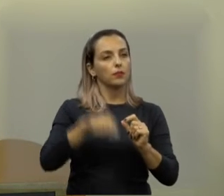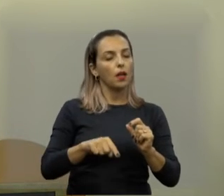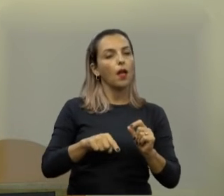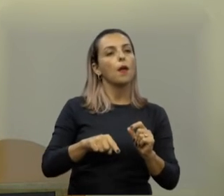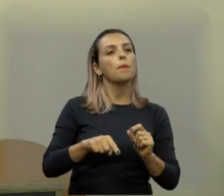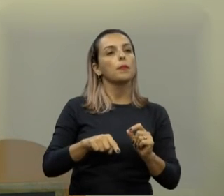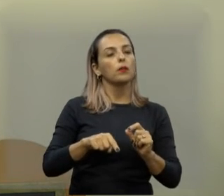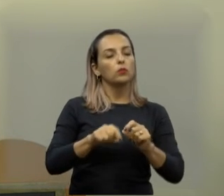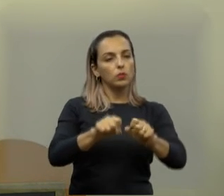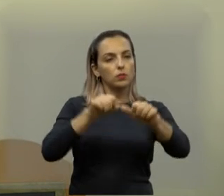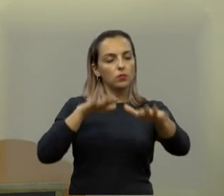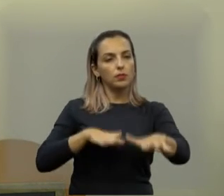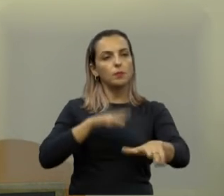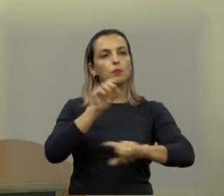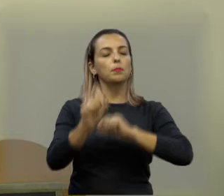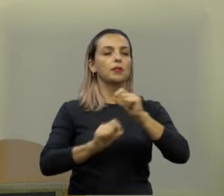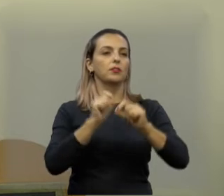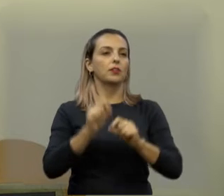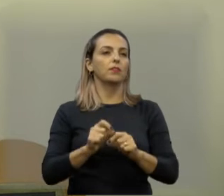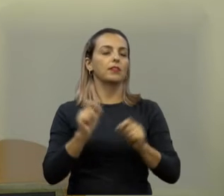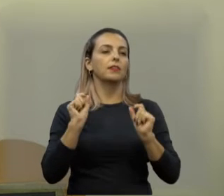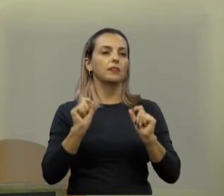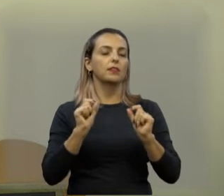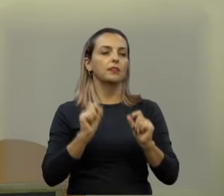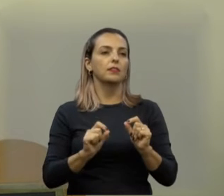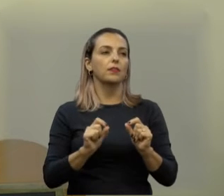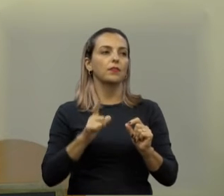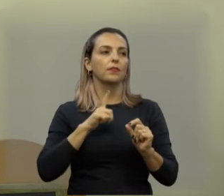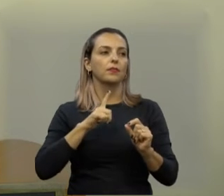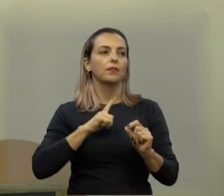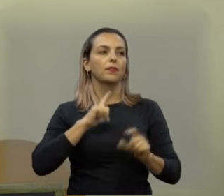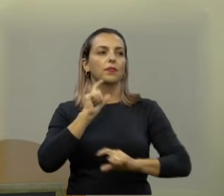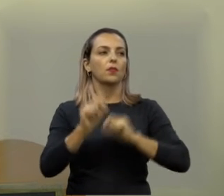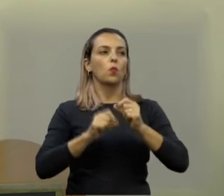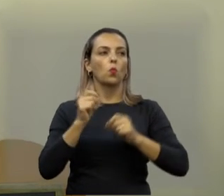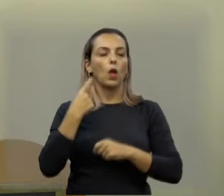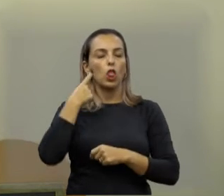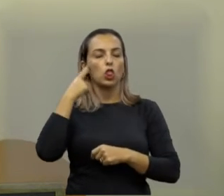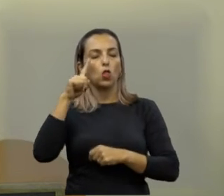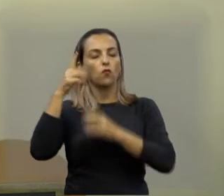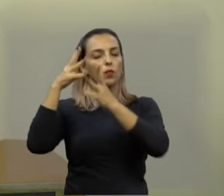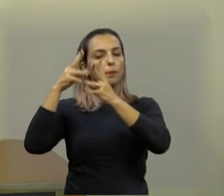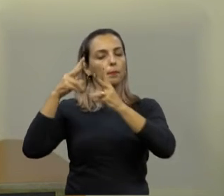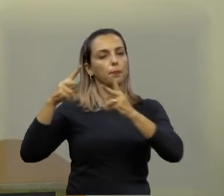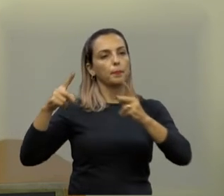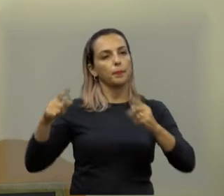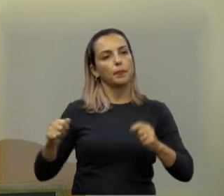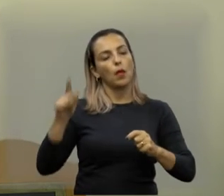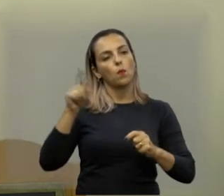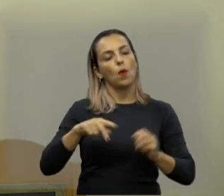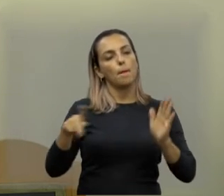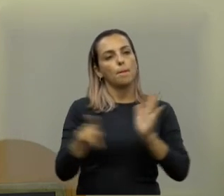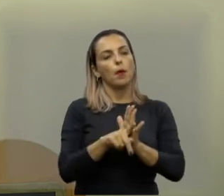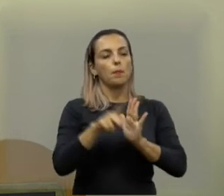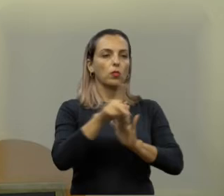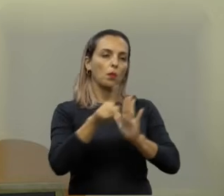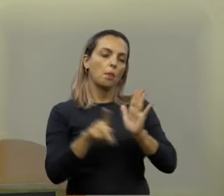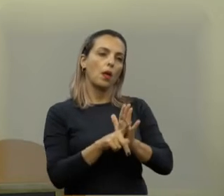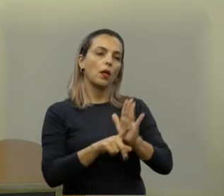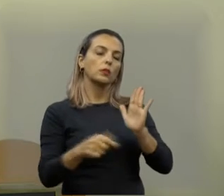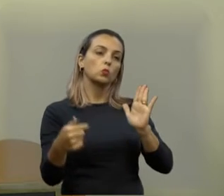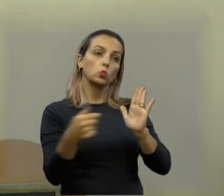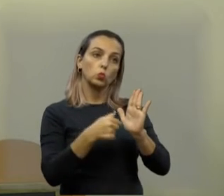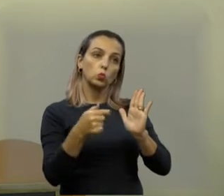sociedade nós podemos escutar esse projeto e tentar dirimir todas as dúvidas possíveis que está nesse projeto que tá realmente